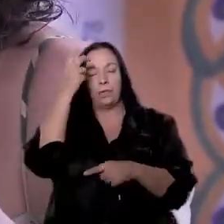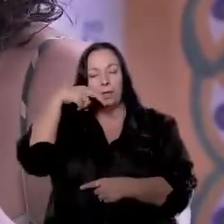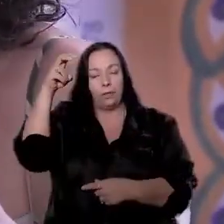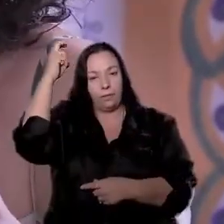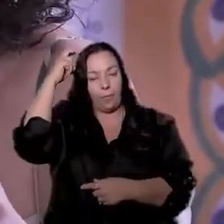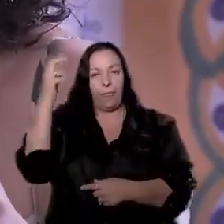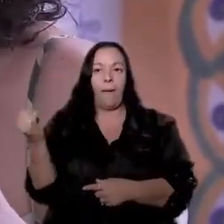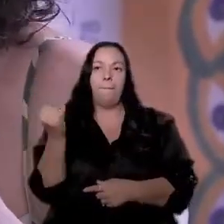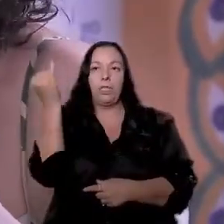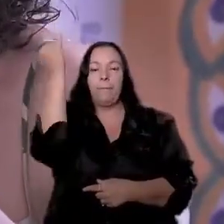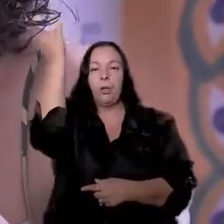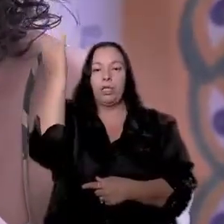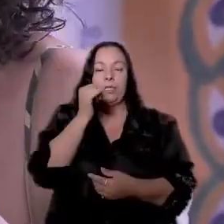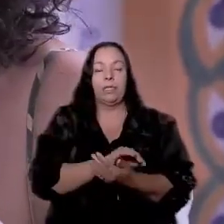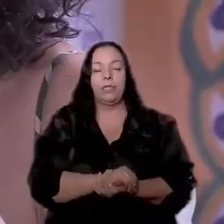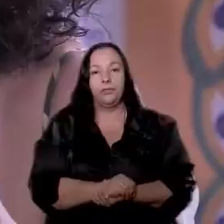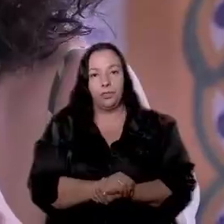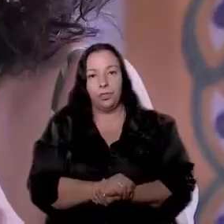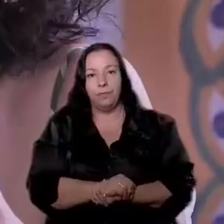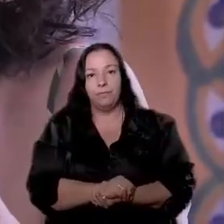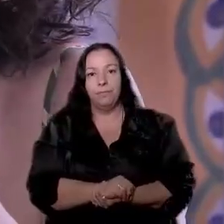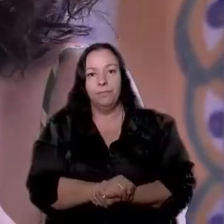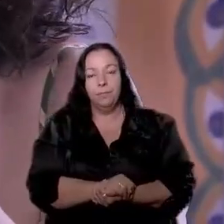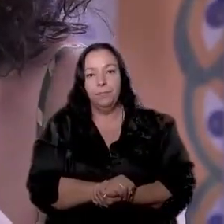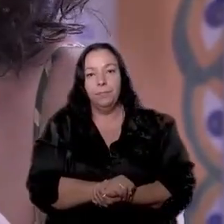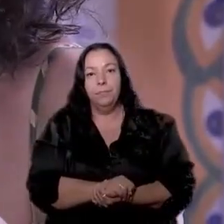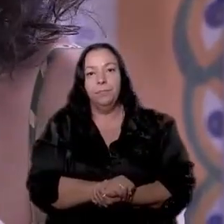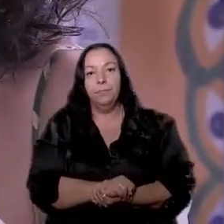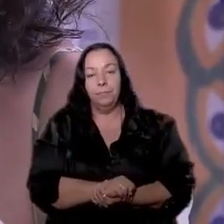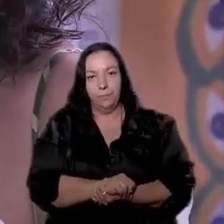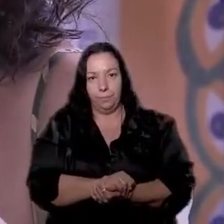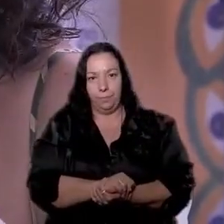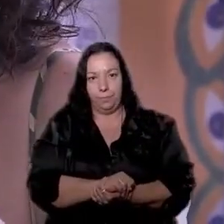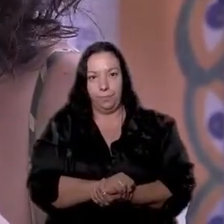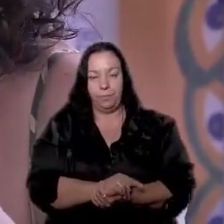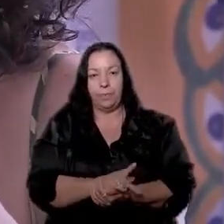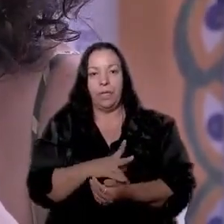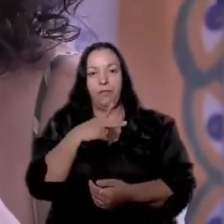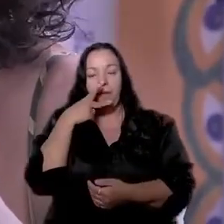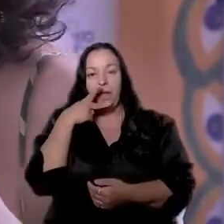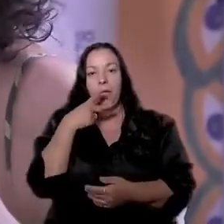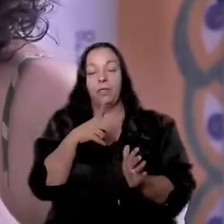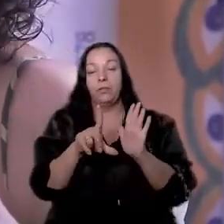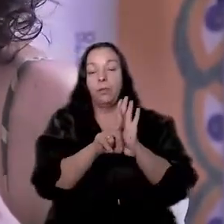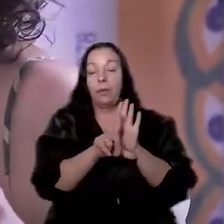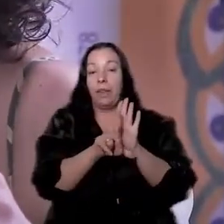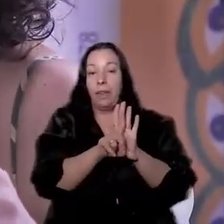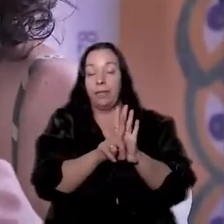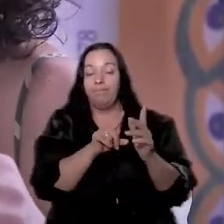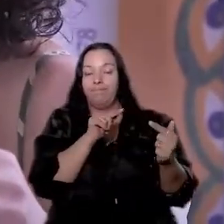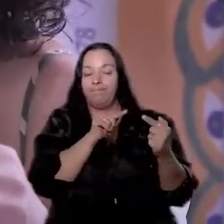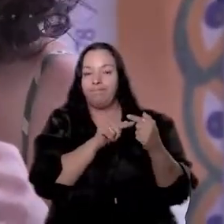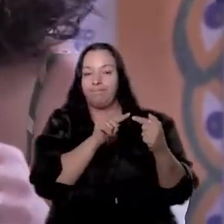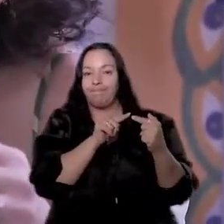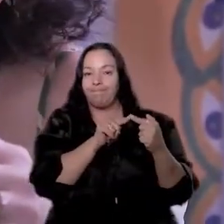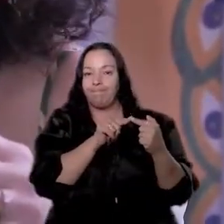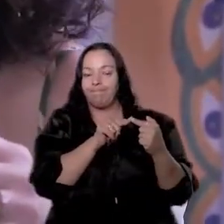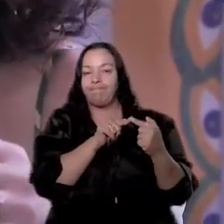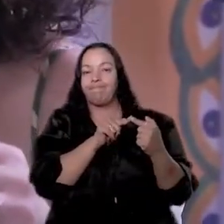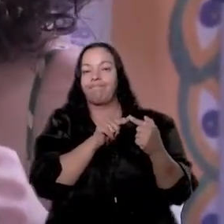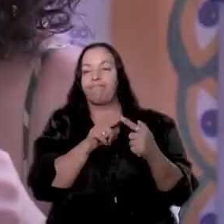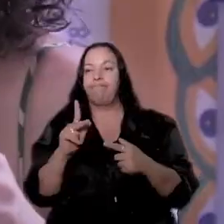muito importante. E, para além disso, a gente está falando aí de uma lei que ela tem por objetivo